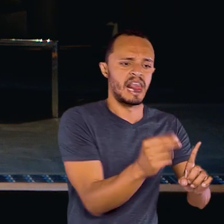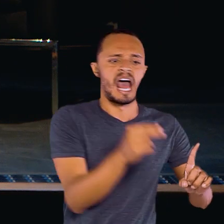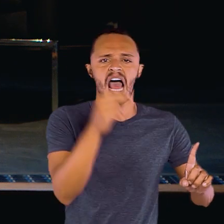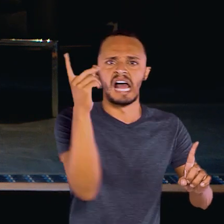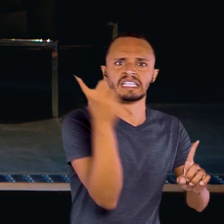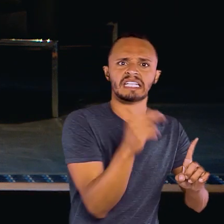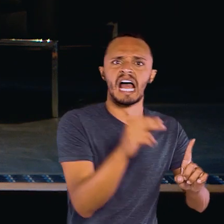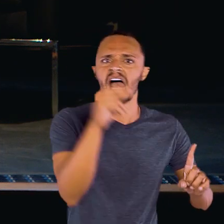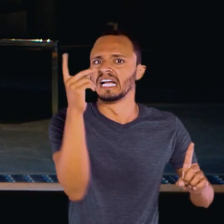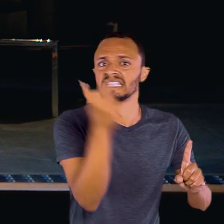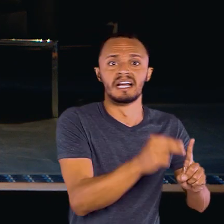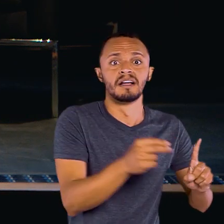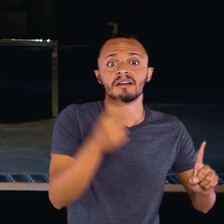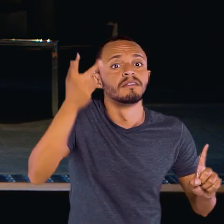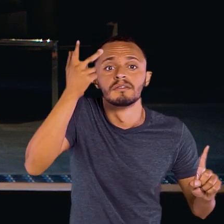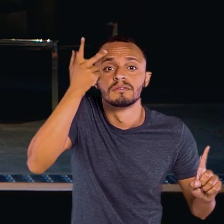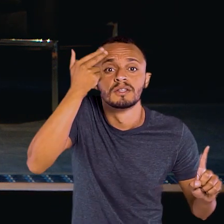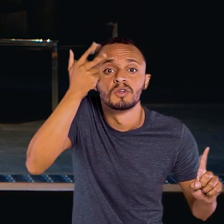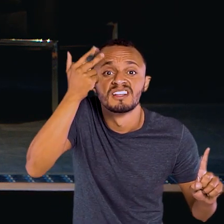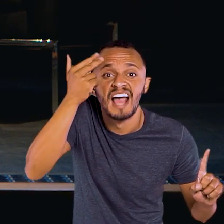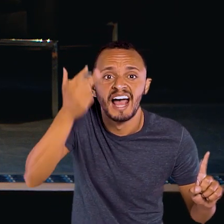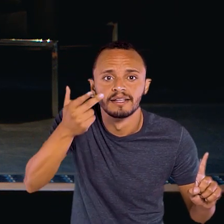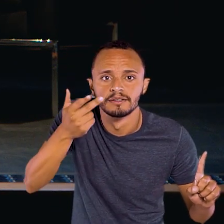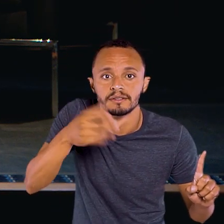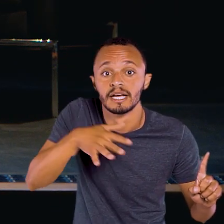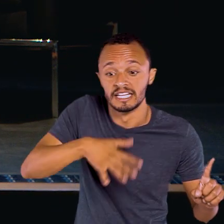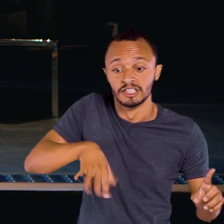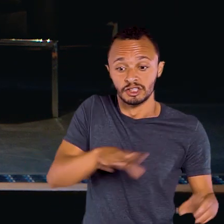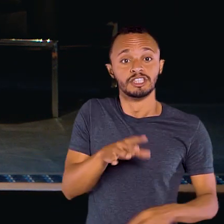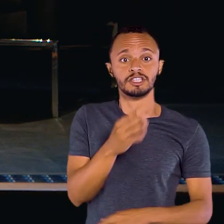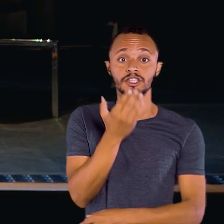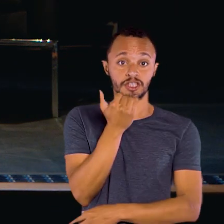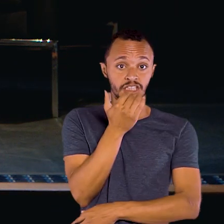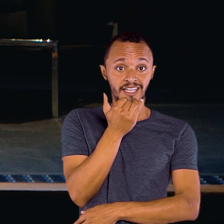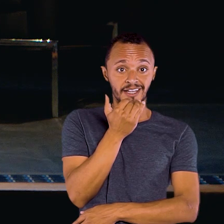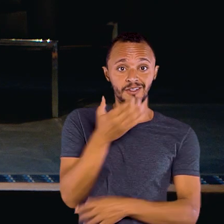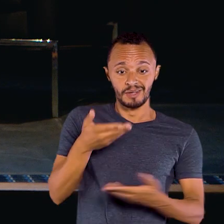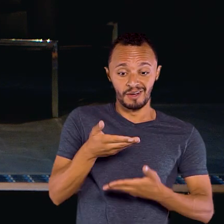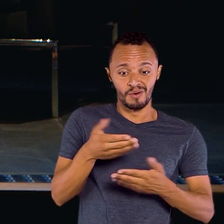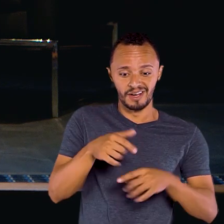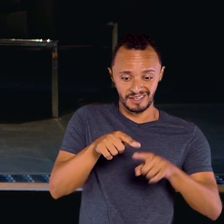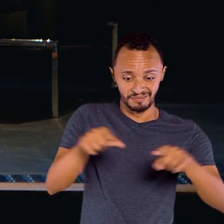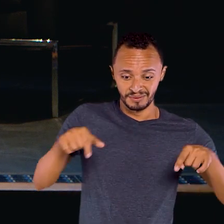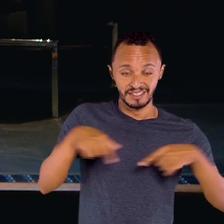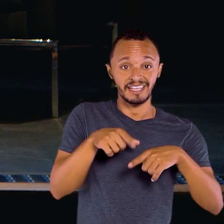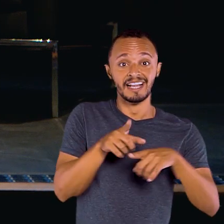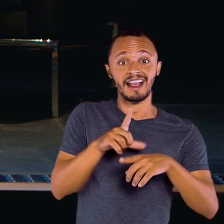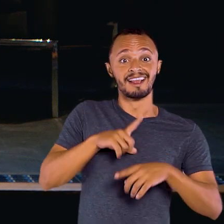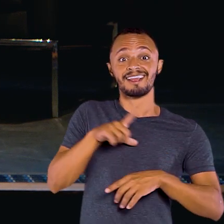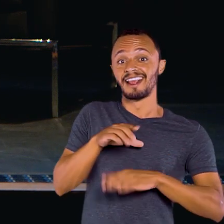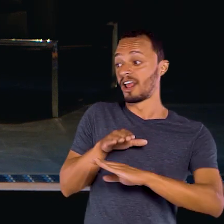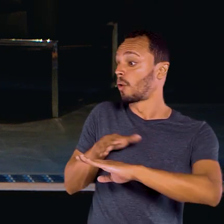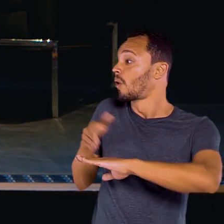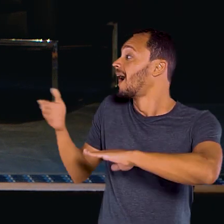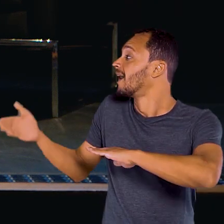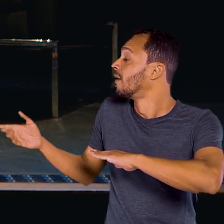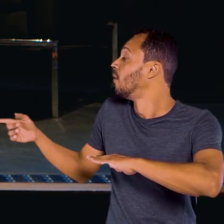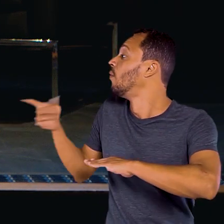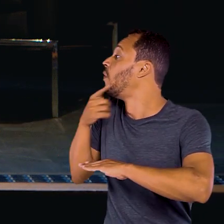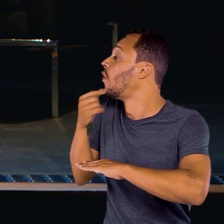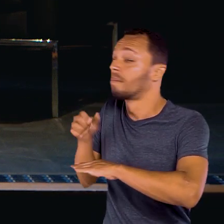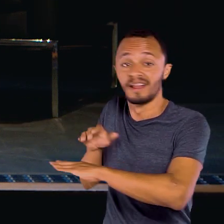tranquilidade. Como hoje, a gente está jantando aqui e tem um cara morrendo na sua porta ali de frio com a maior